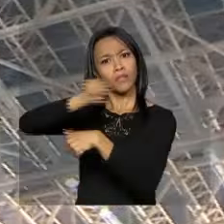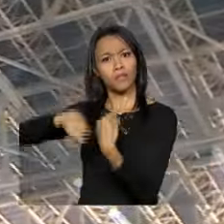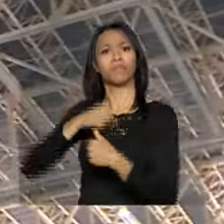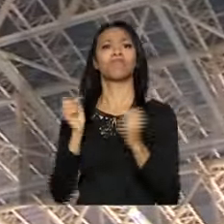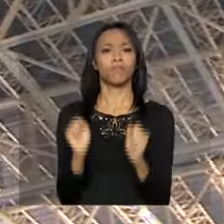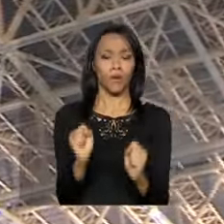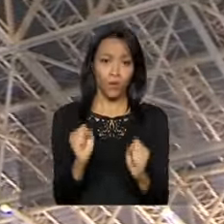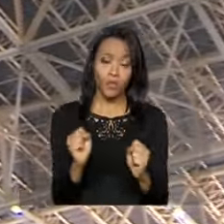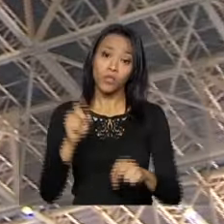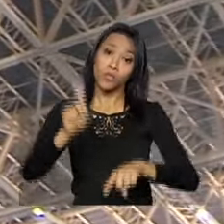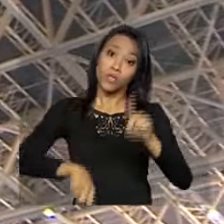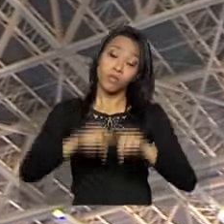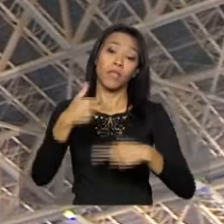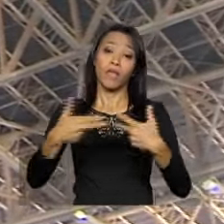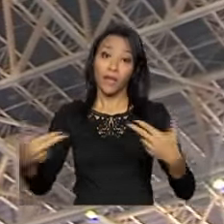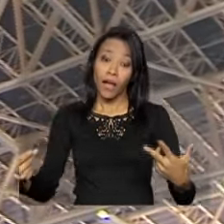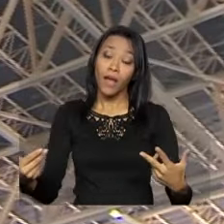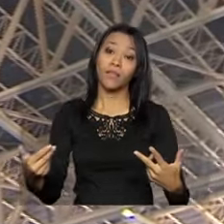materiais utilizados,